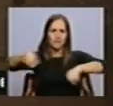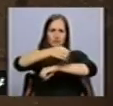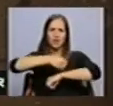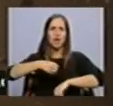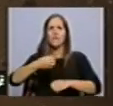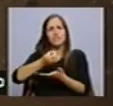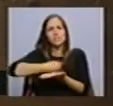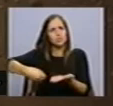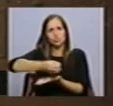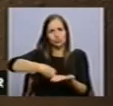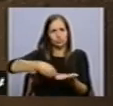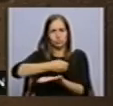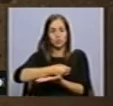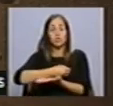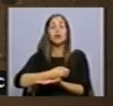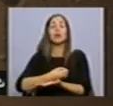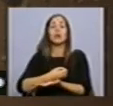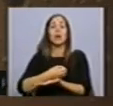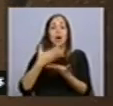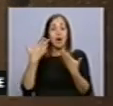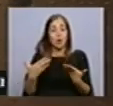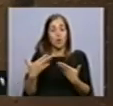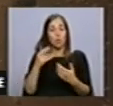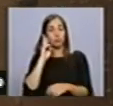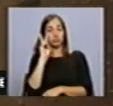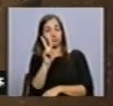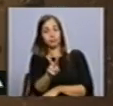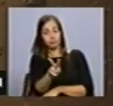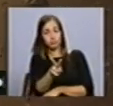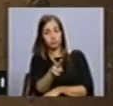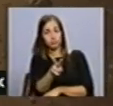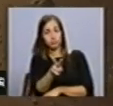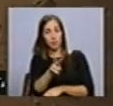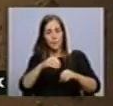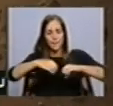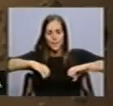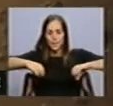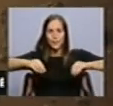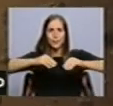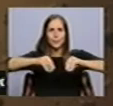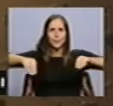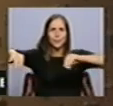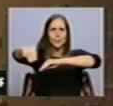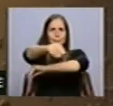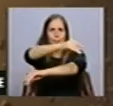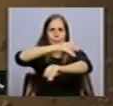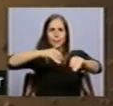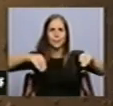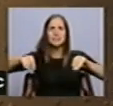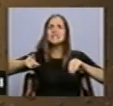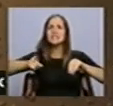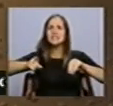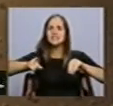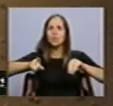vazio. E aquilo que nós hoje conhecemos da constituição da cintura de asteroides é material que